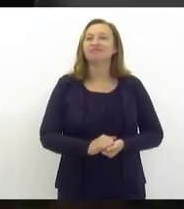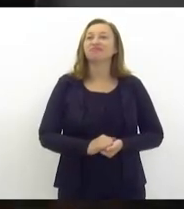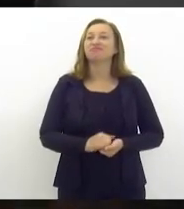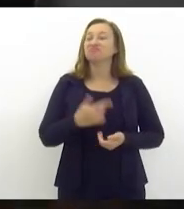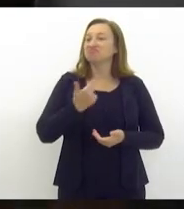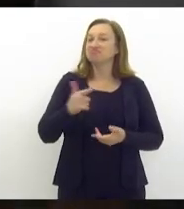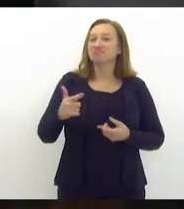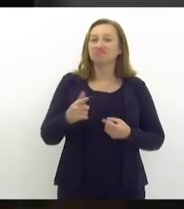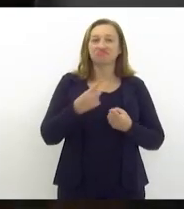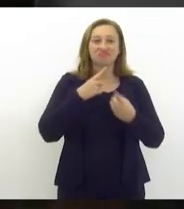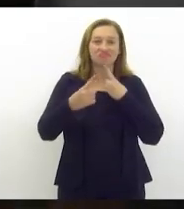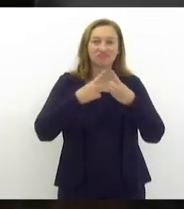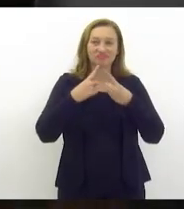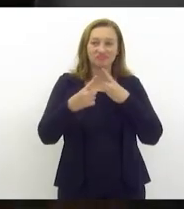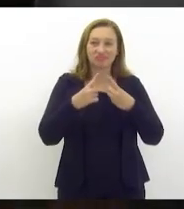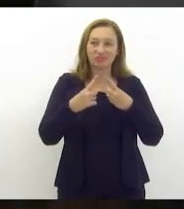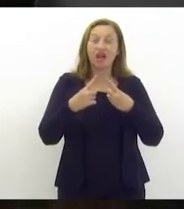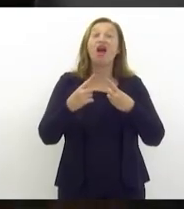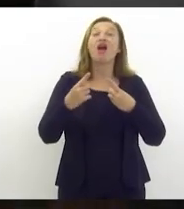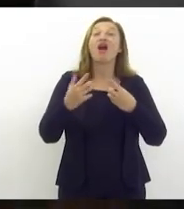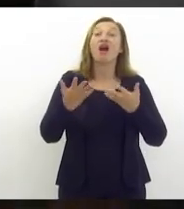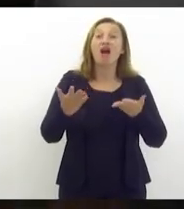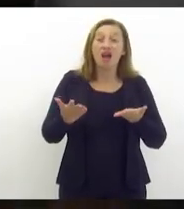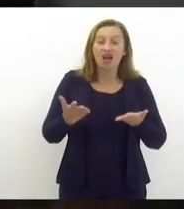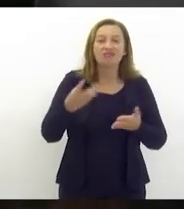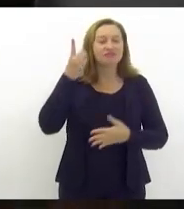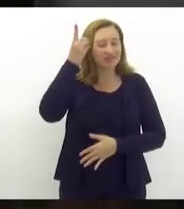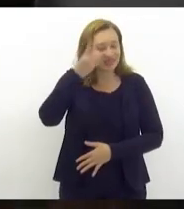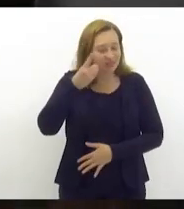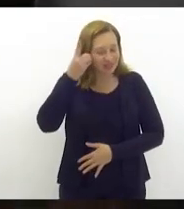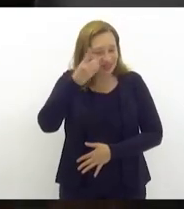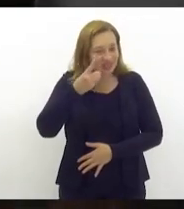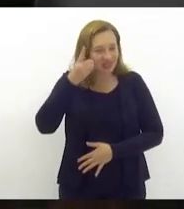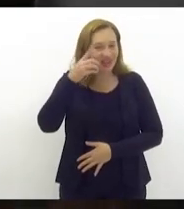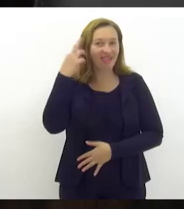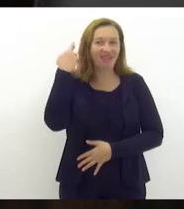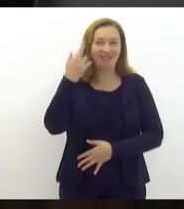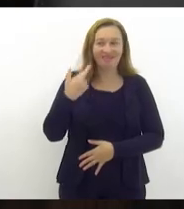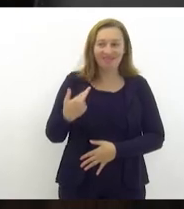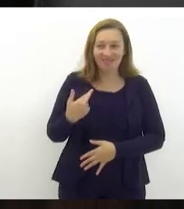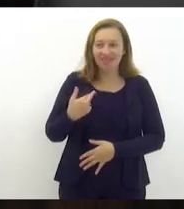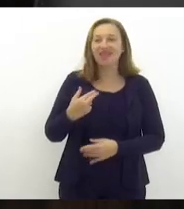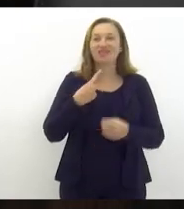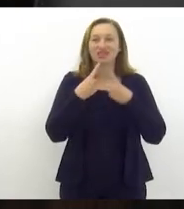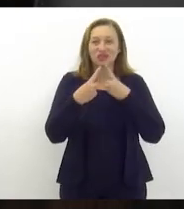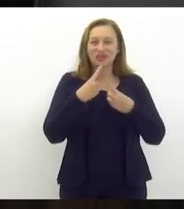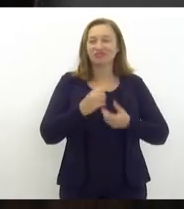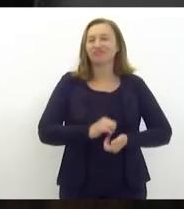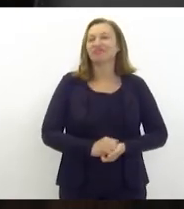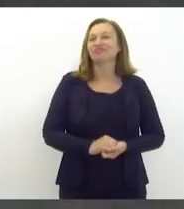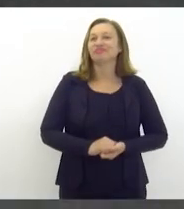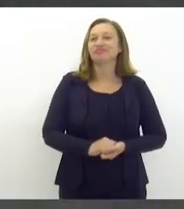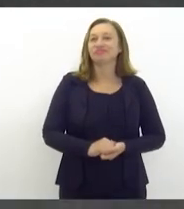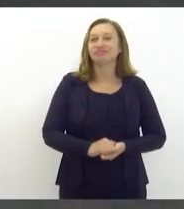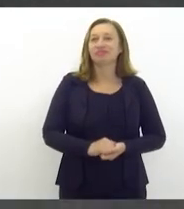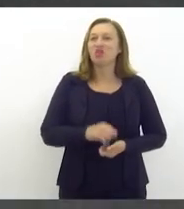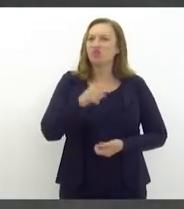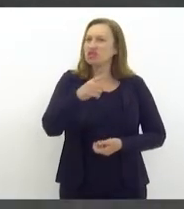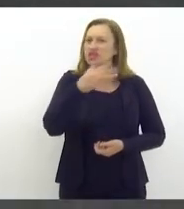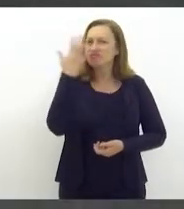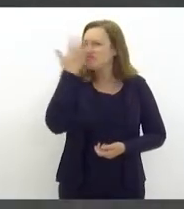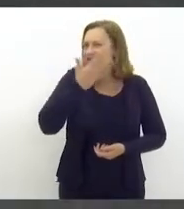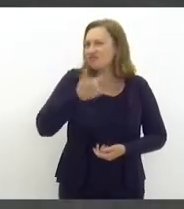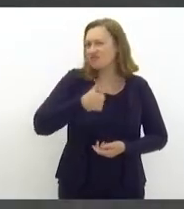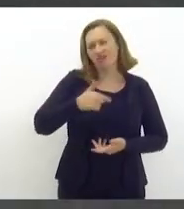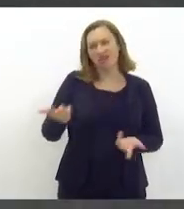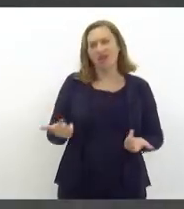Não havendo mais quem queira... Ah, a deputada Renata Souza vai discutir. Cara, você não enxerga,